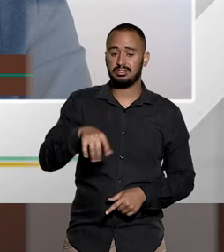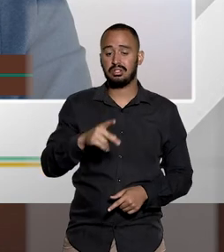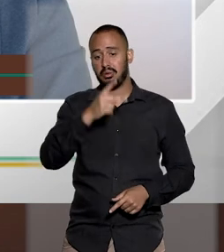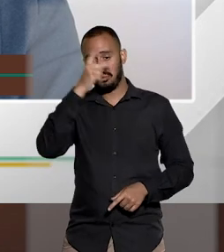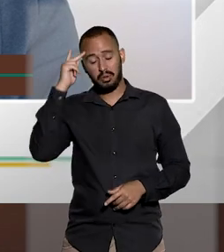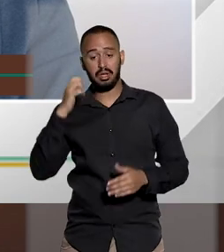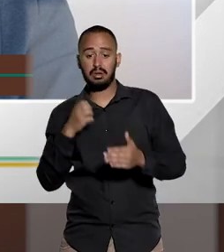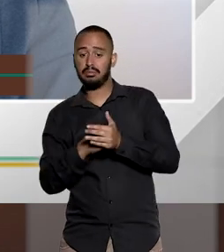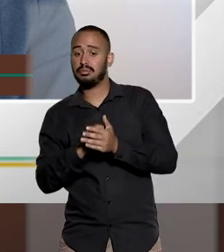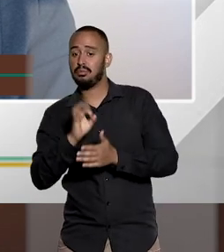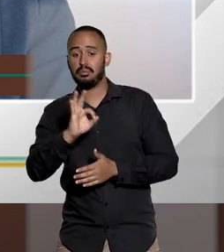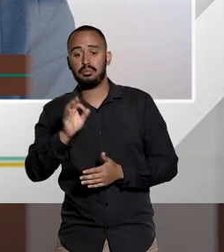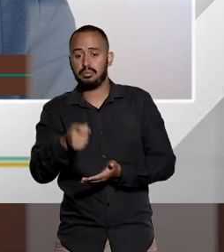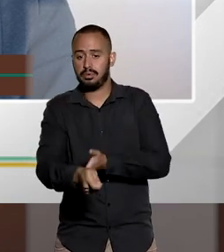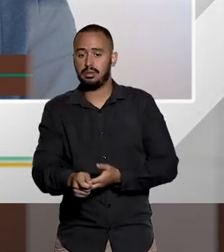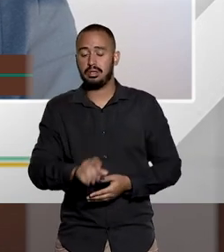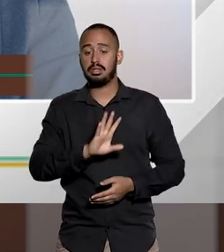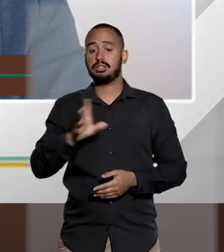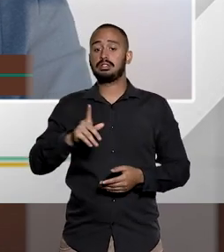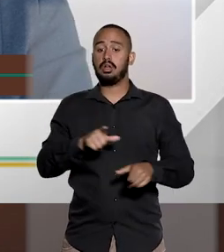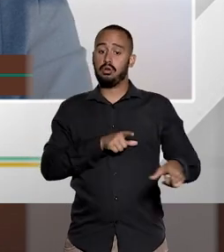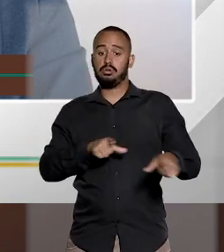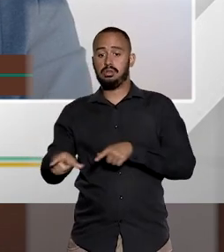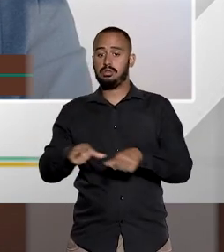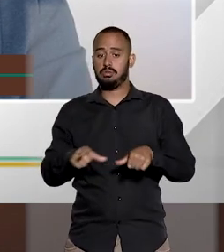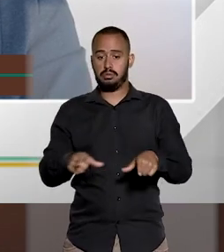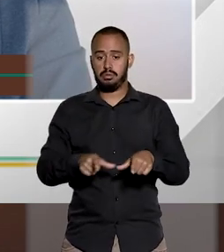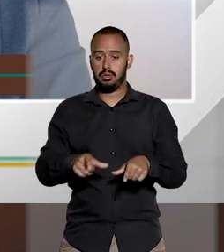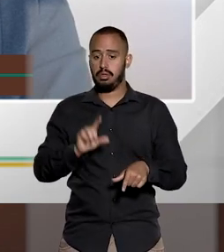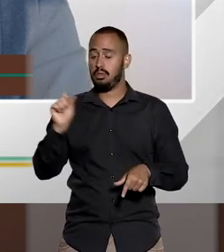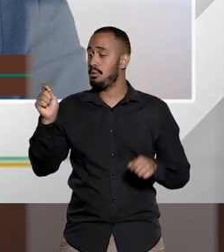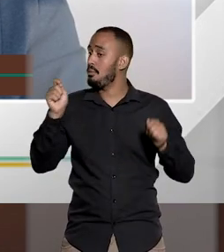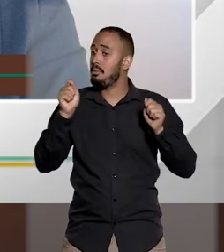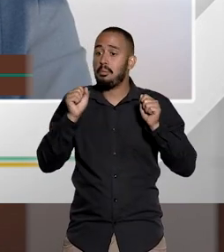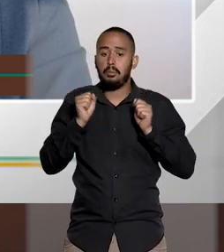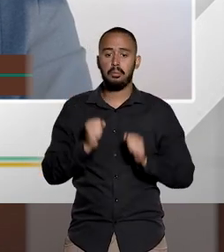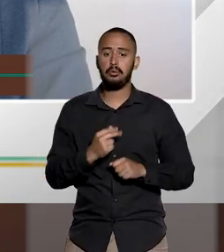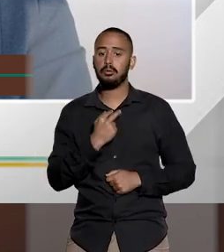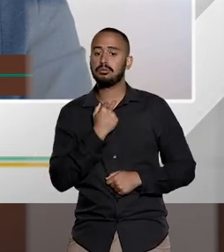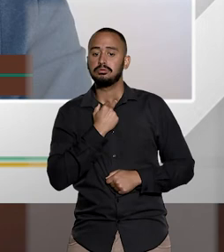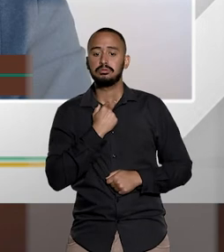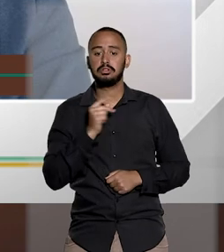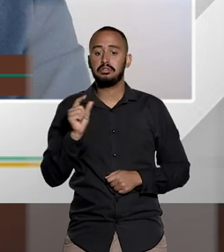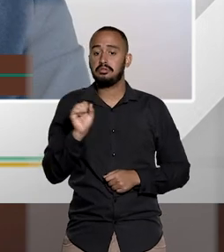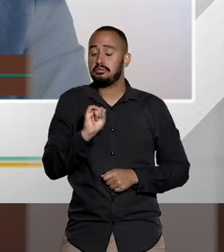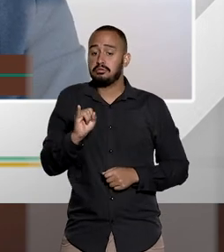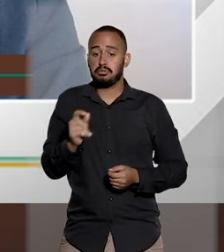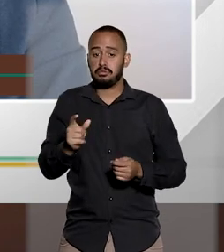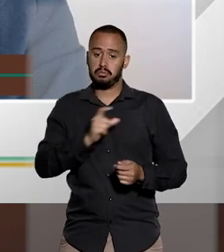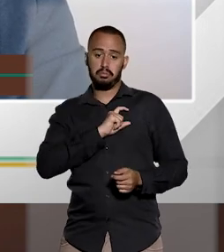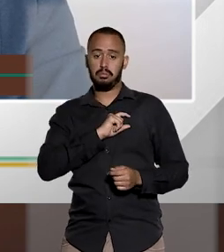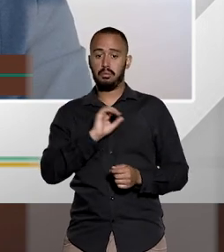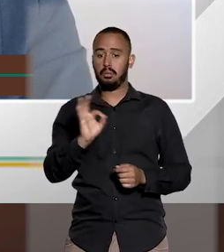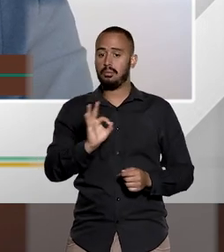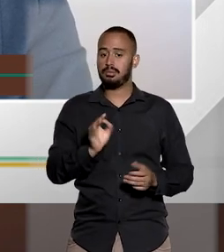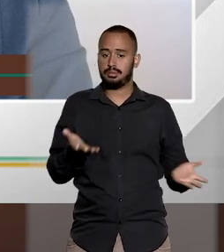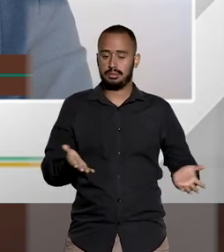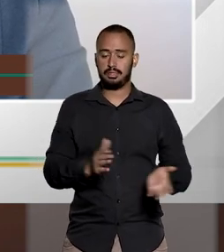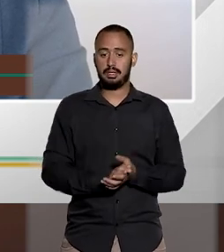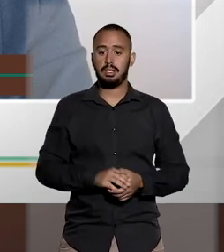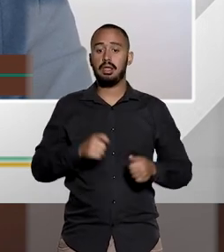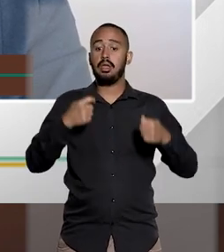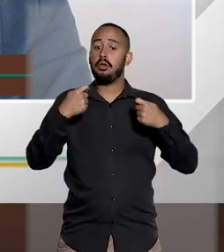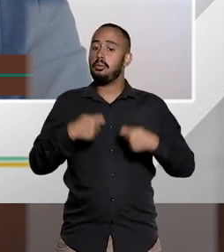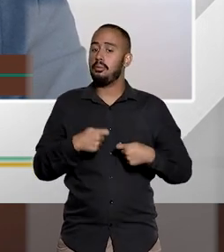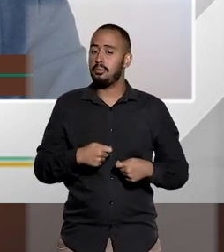da empresa. Agora, também os trabalhadores, eles não podem ficar desamparados em relação a essa perspectiva. Por isso